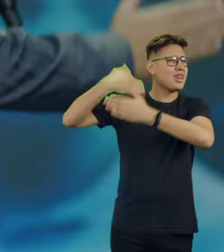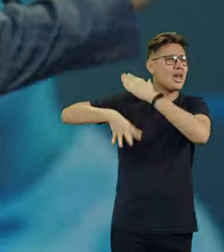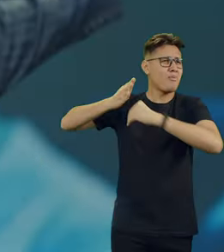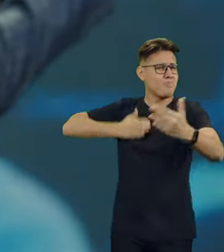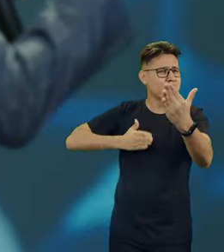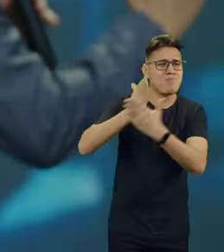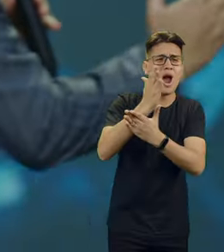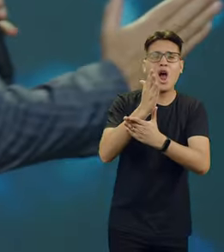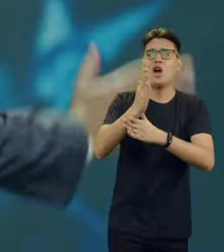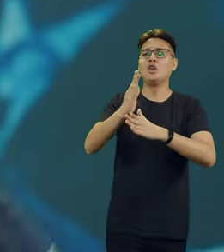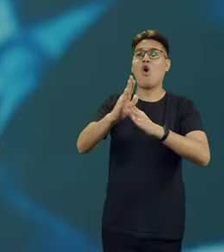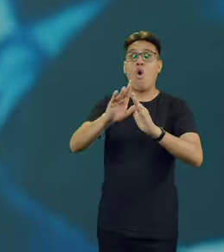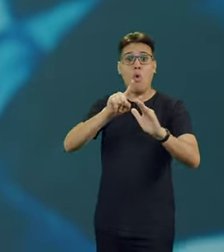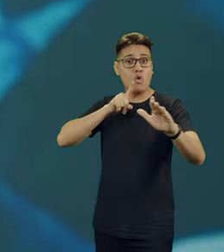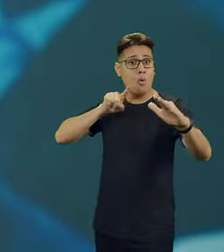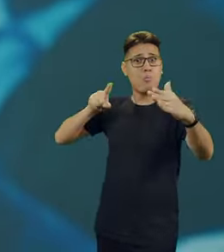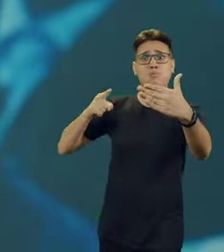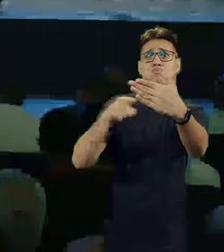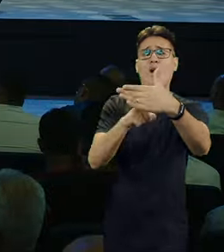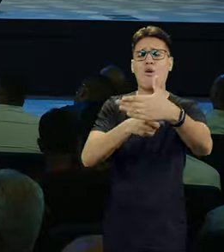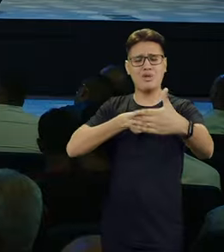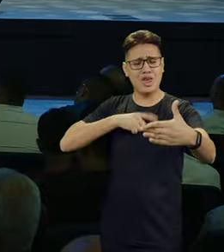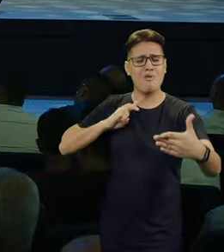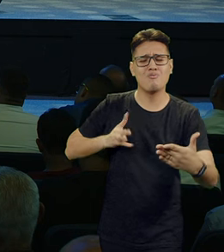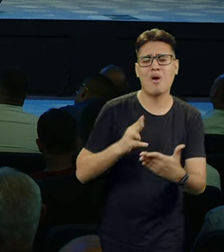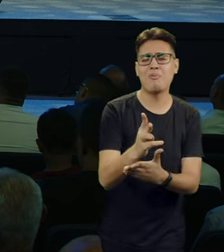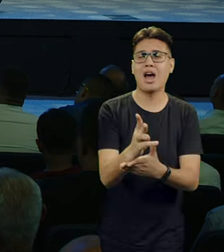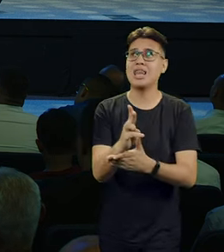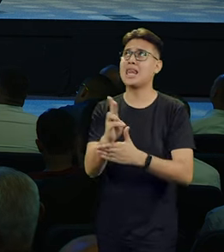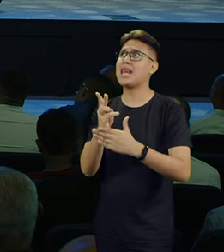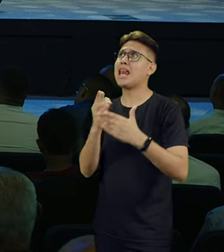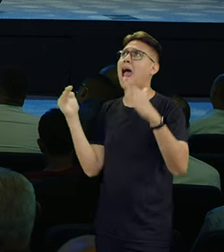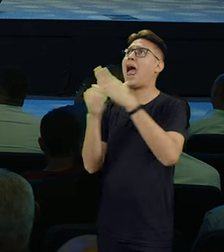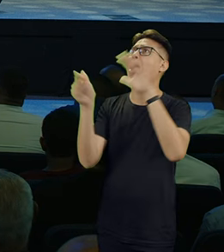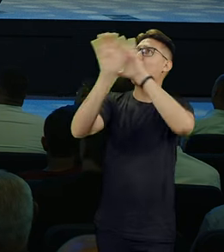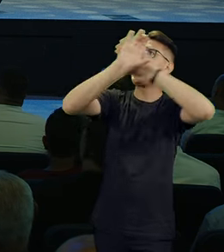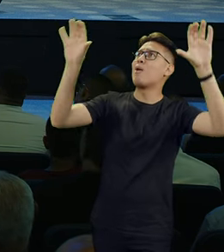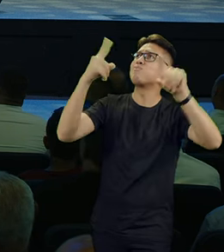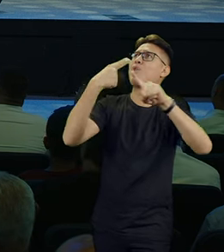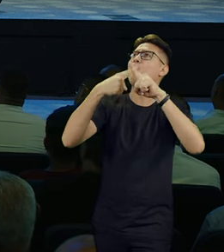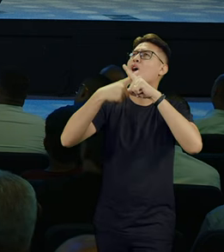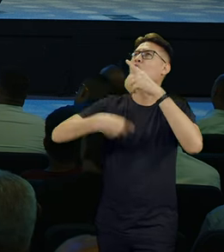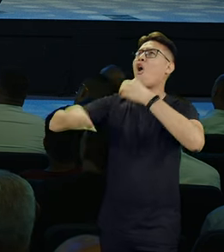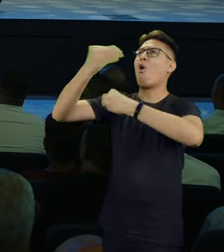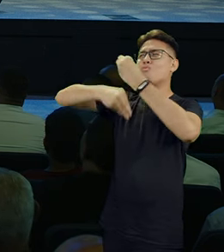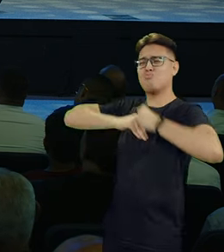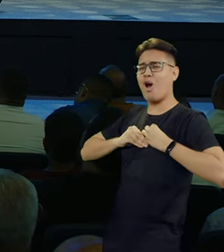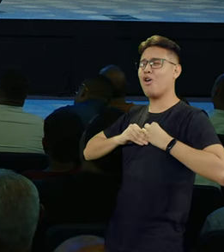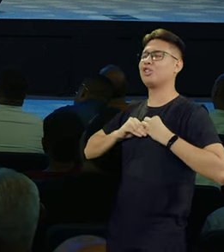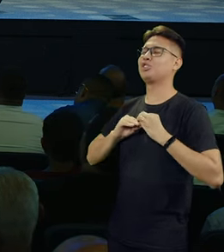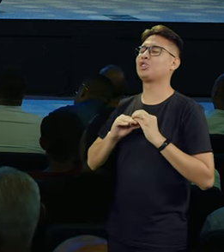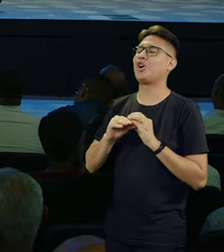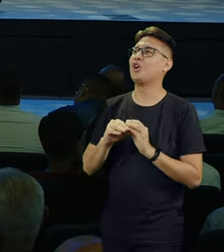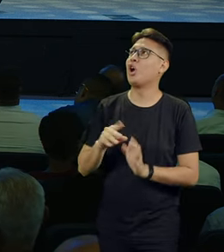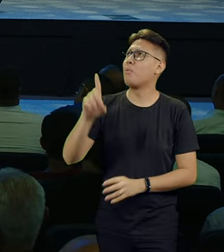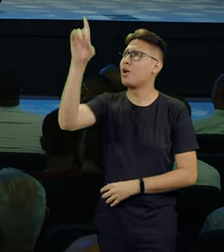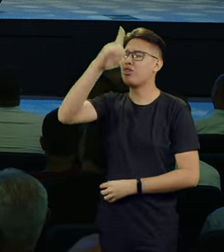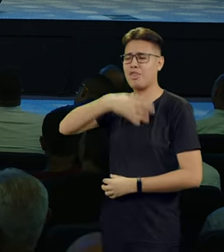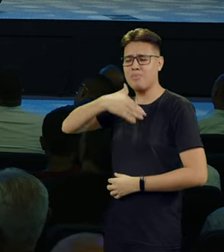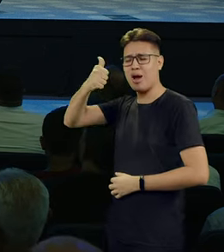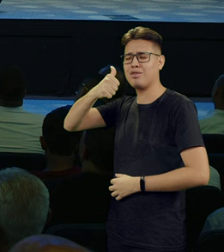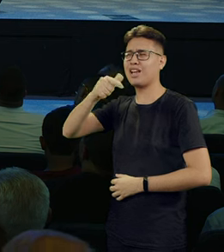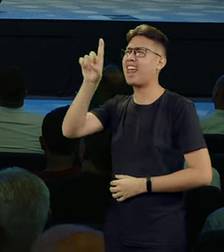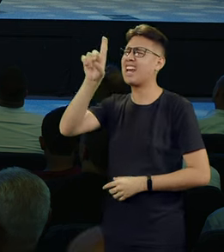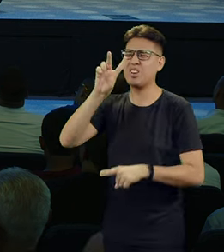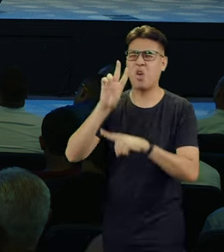aquelas que estão adiante de mim, prossigo para o alvo, pelo prêmio da soberana vocação de Deus. Deus